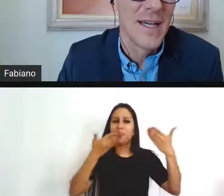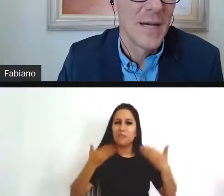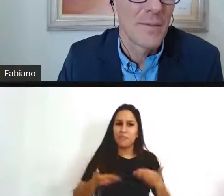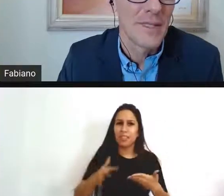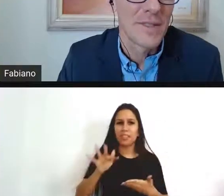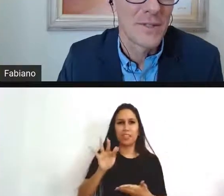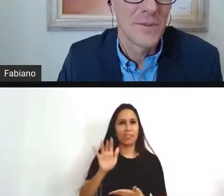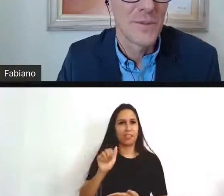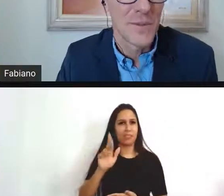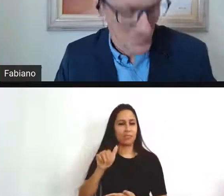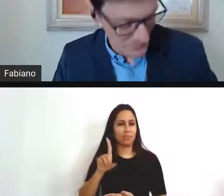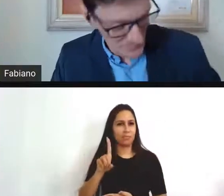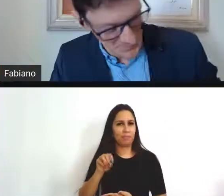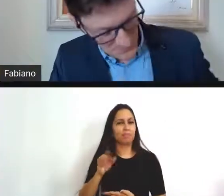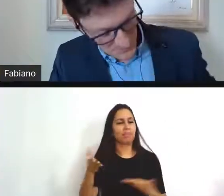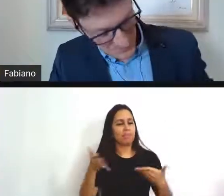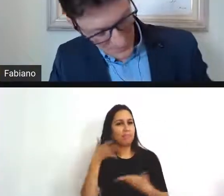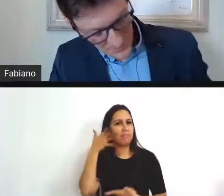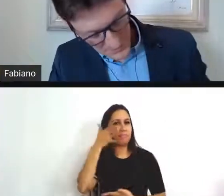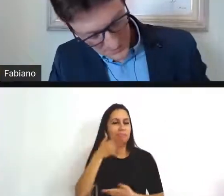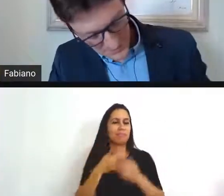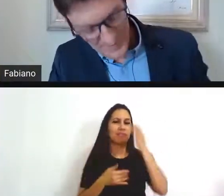convite. A palavra é sua, amigo.